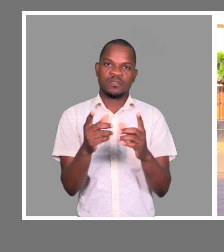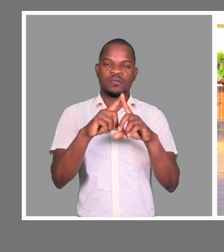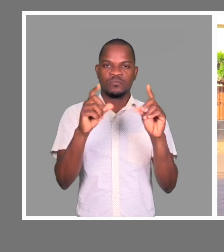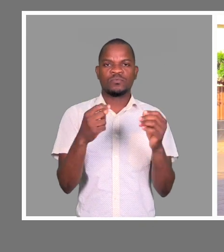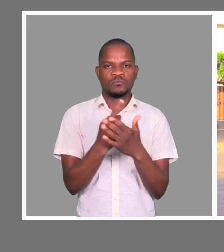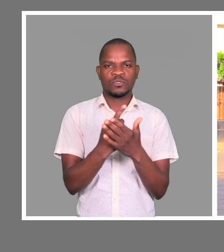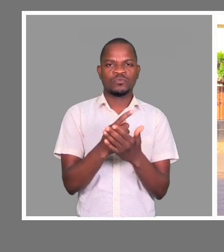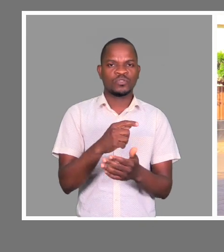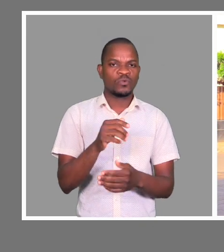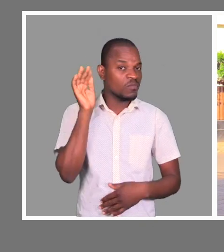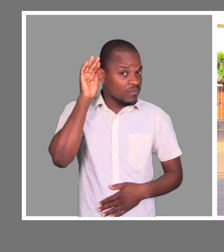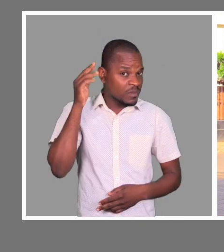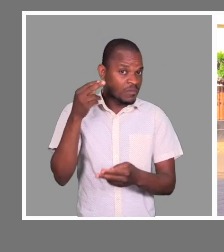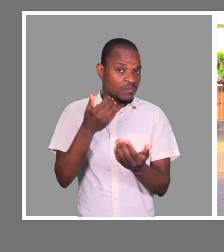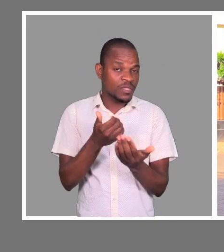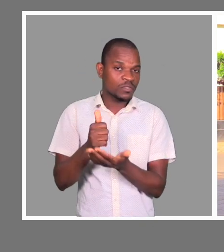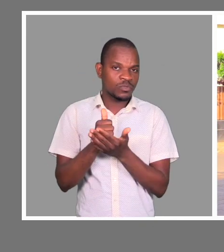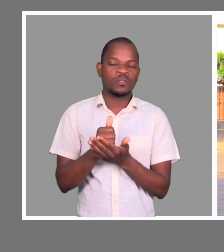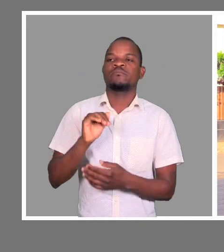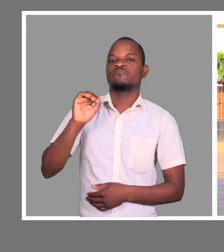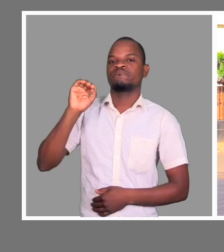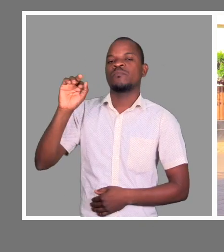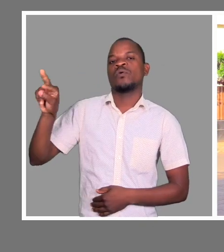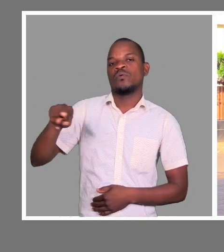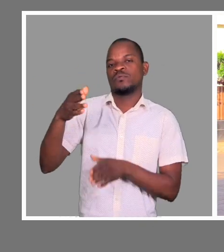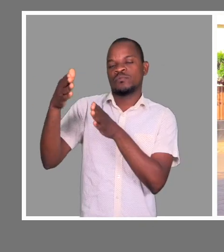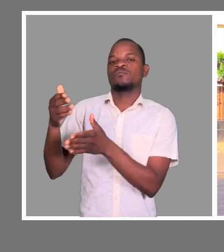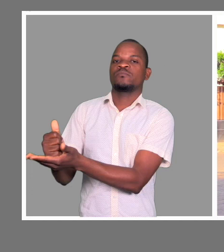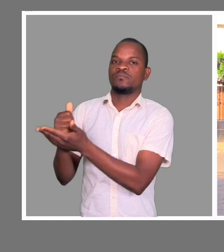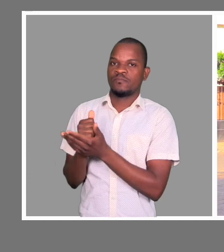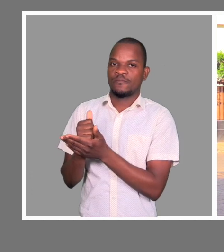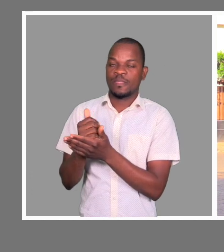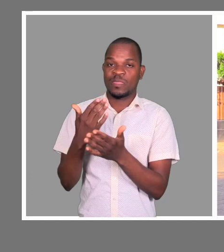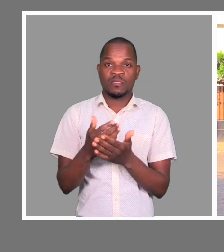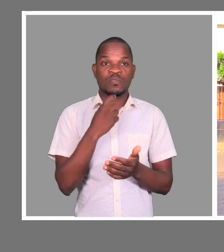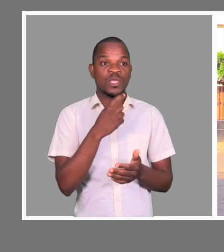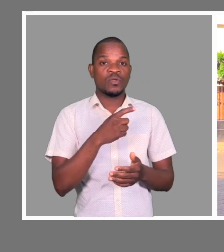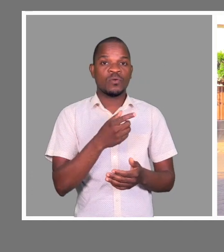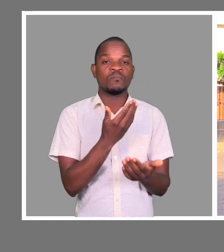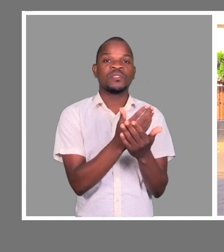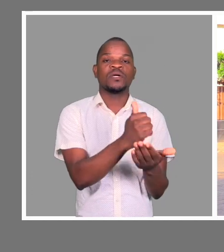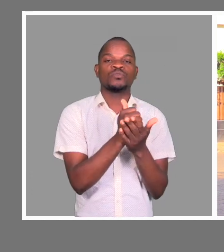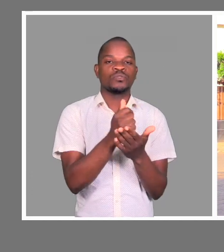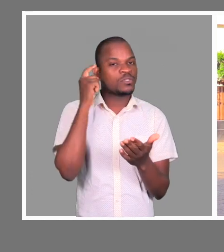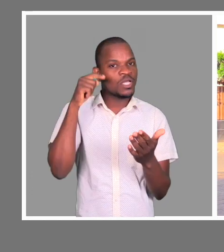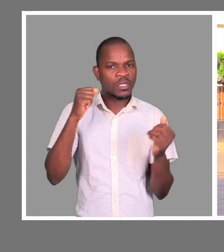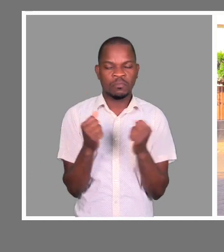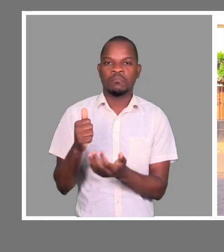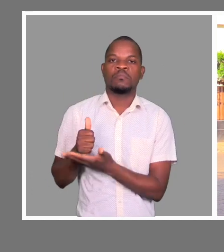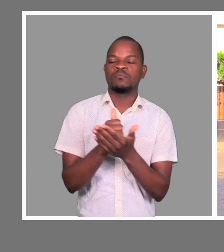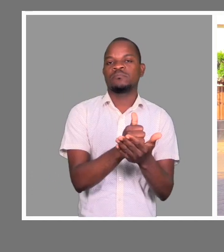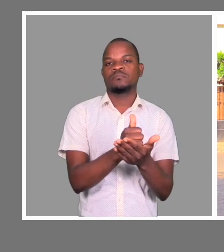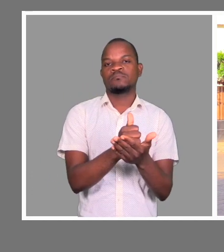Então, é só para fazer aqui uma chamada de atenção, que a pessoa, ao pedir ajuda, não quer dizer que a gente vai responder de forma rápida,